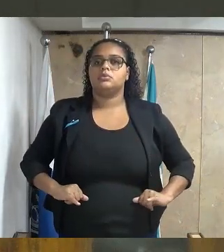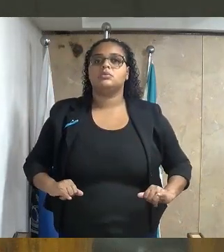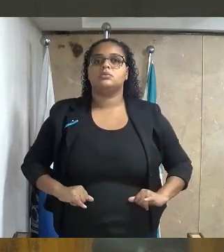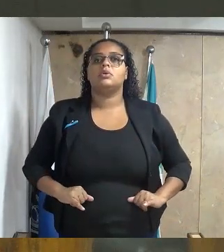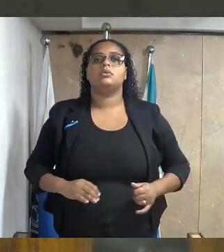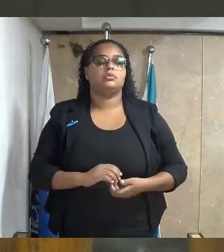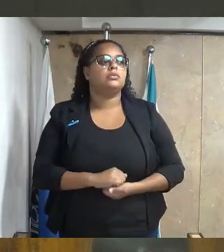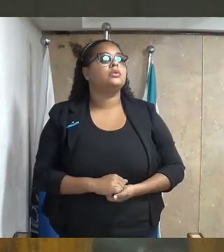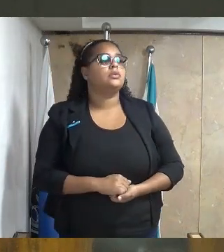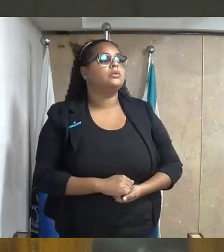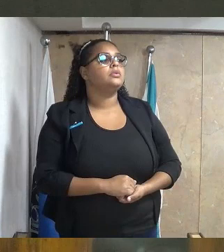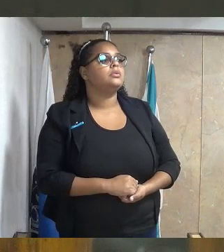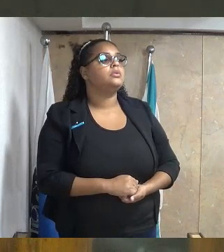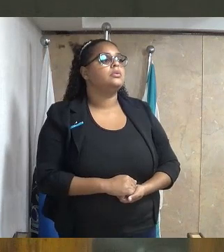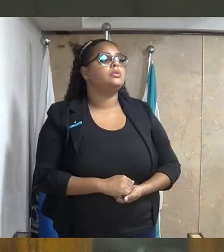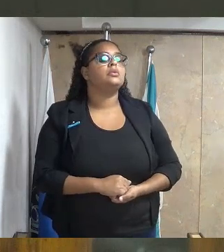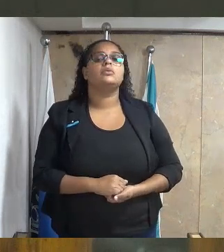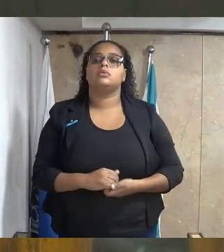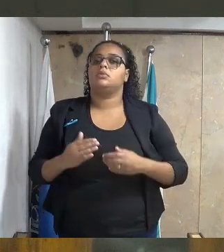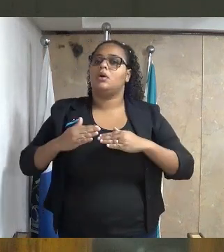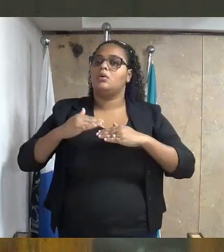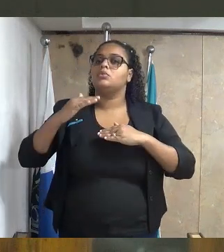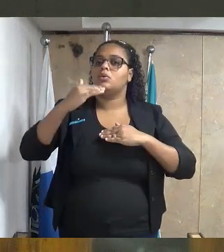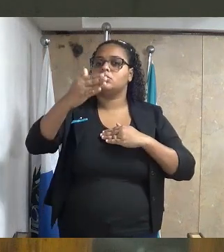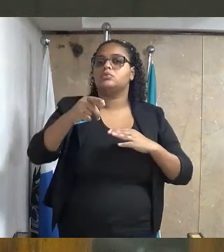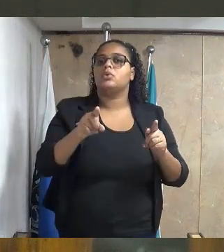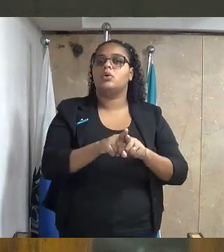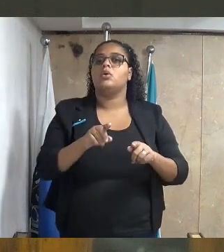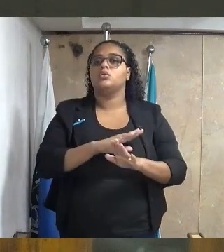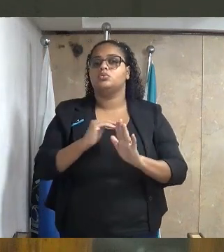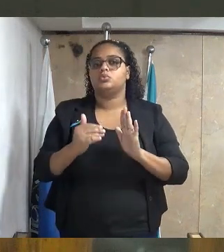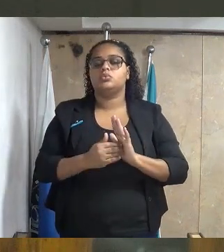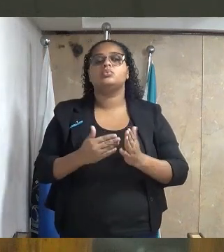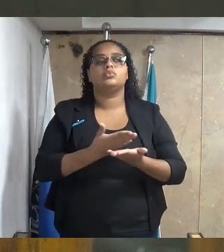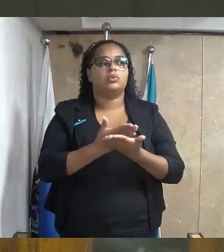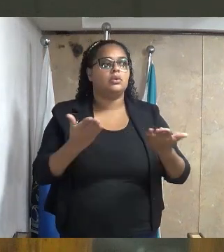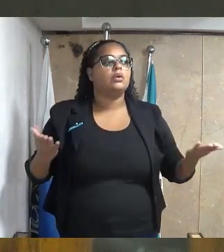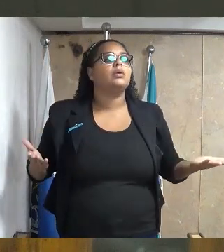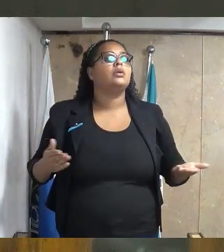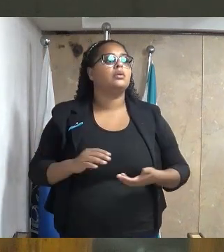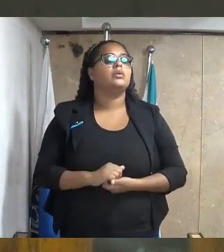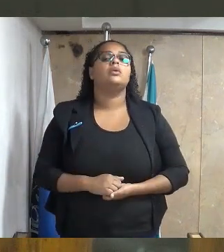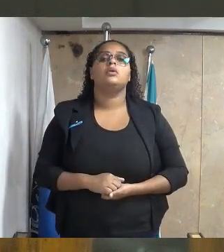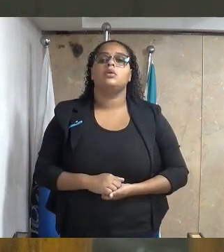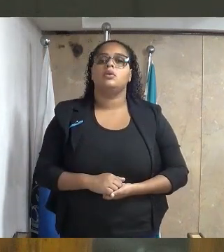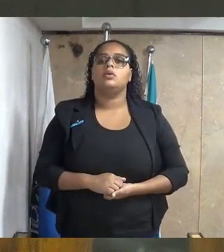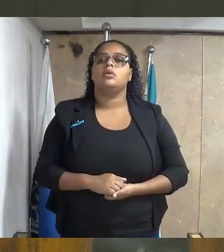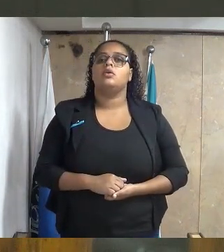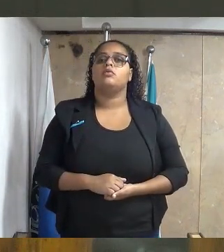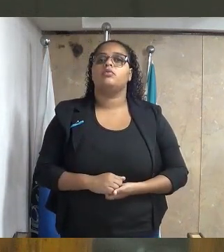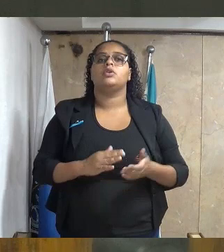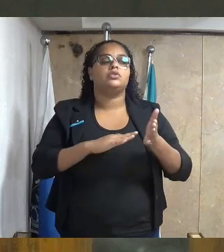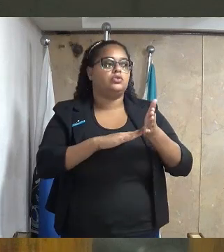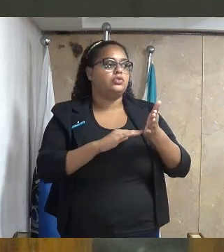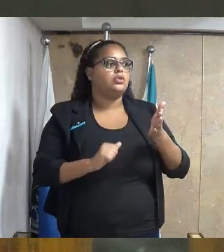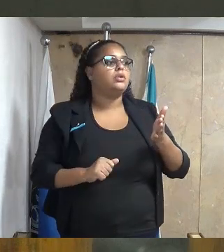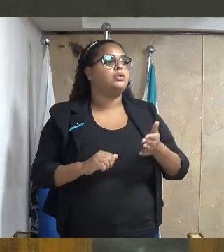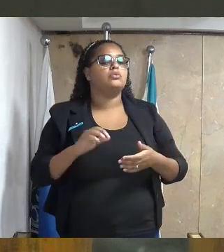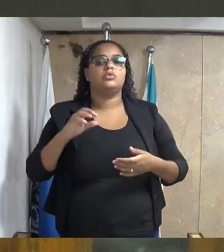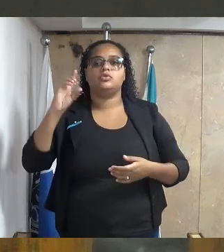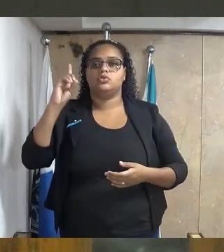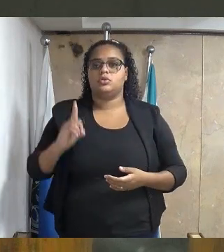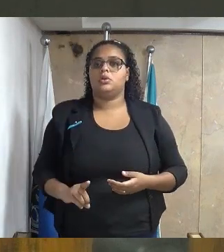escravaturas e ao longo de tudo aquilo que nos foi retirado, que é de